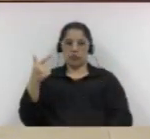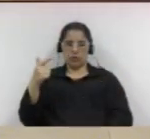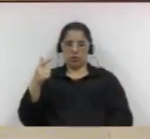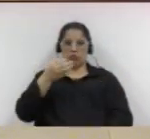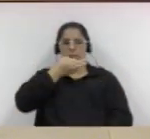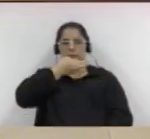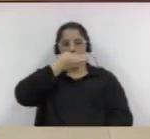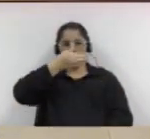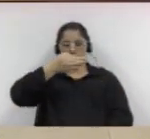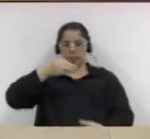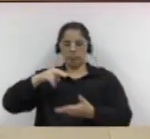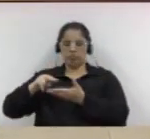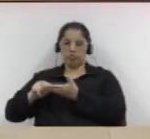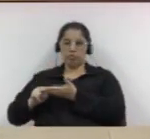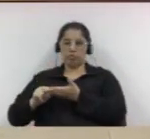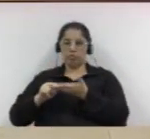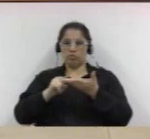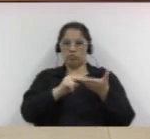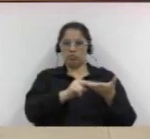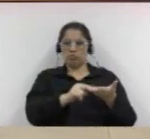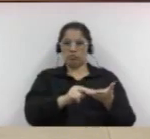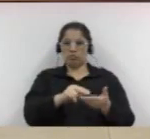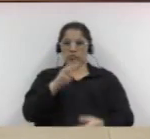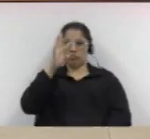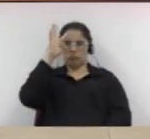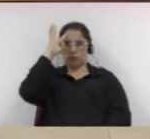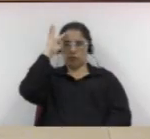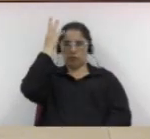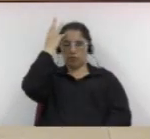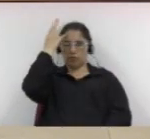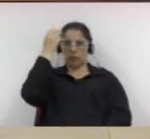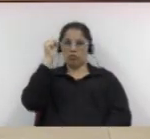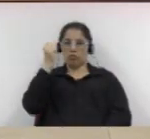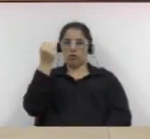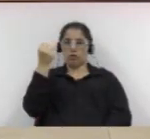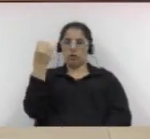queira, encaminhe-se ao executivo. Requerimento